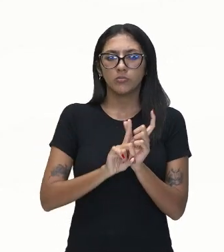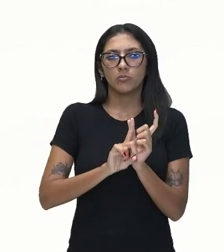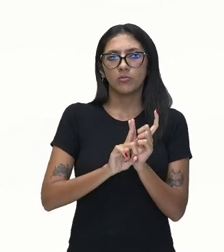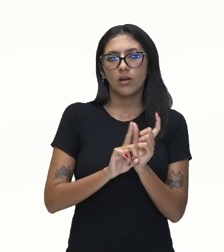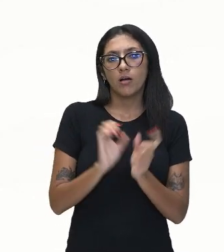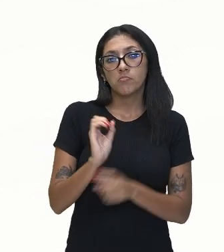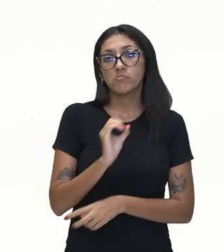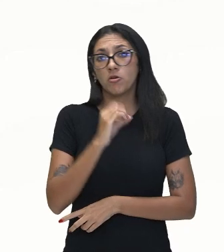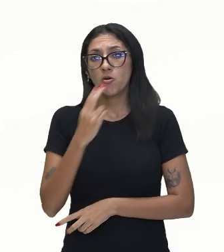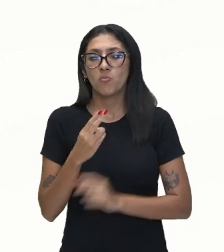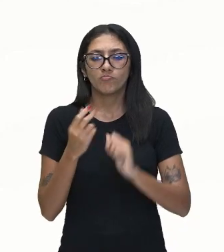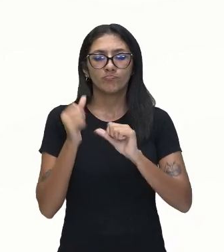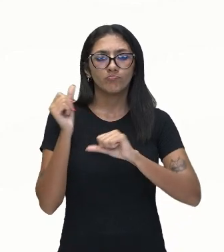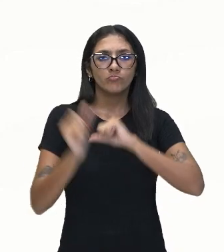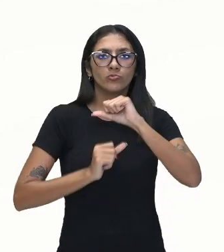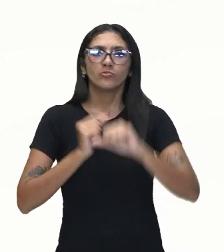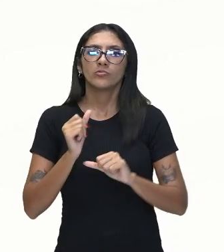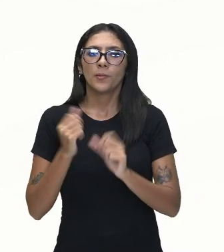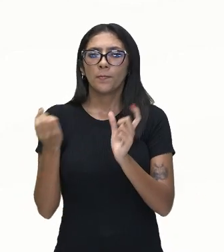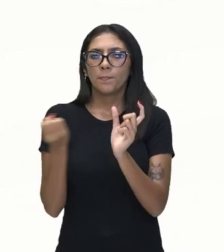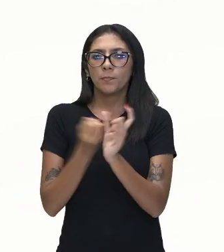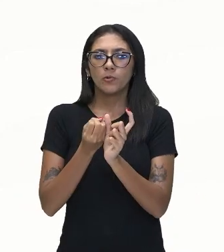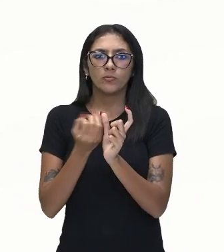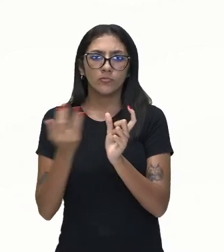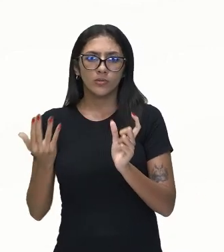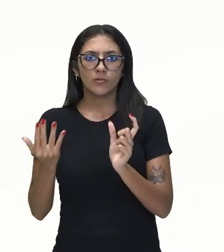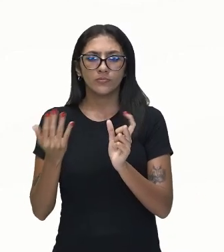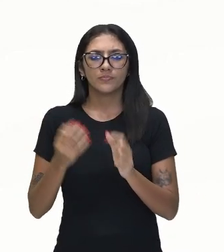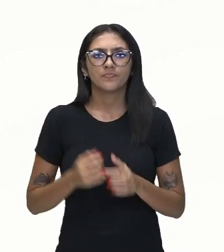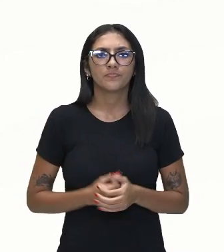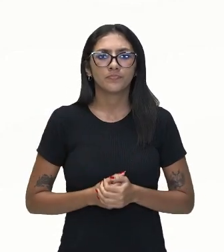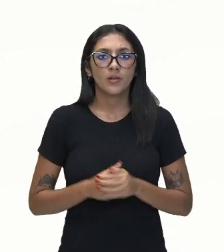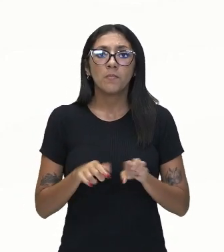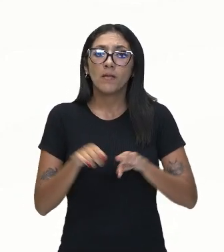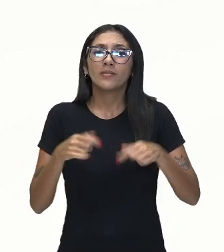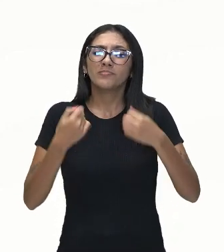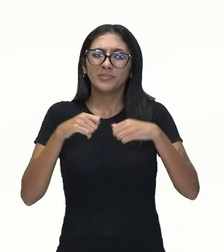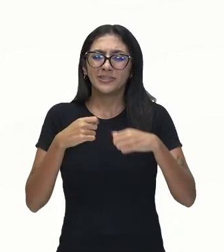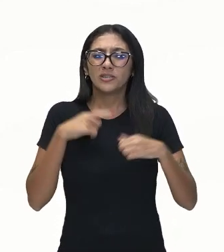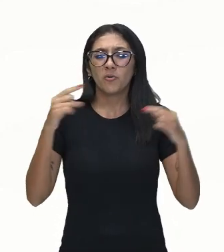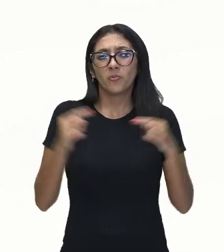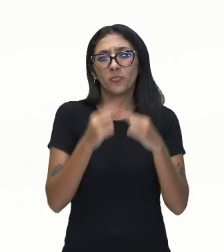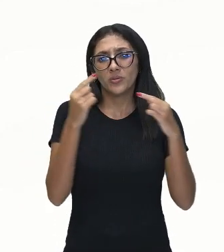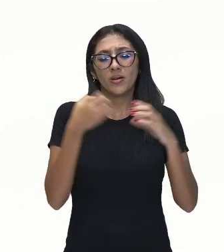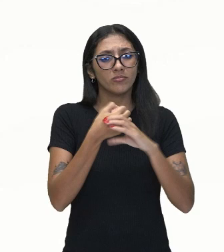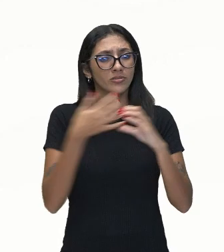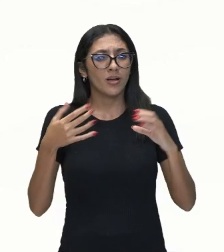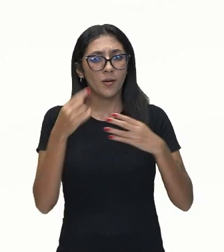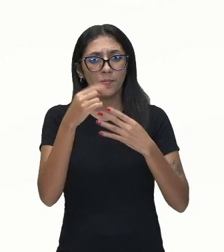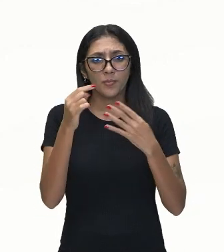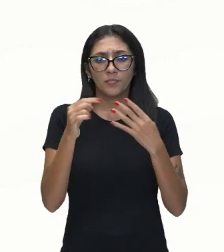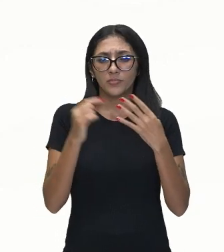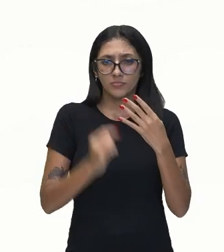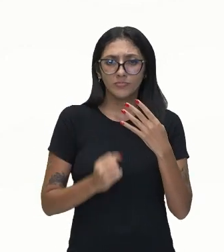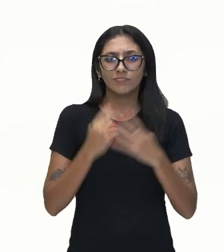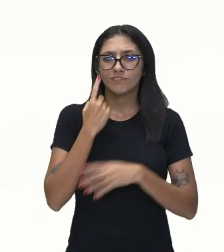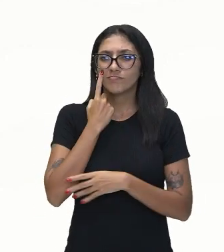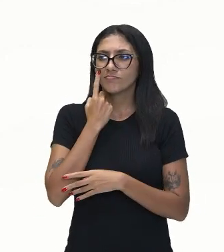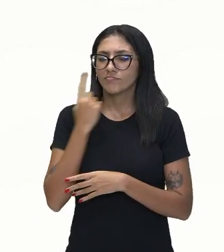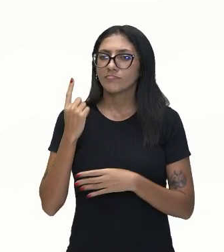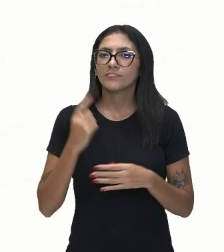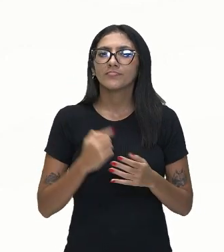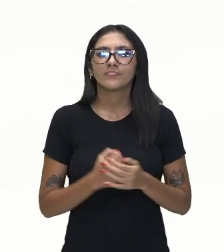ir para o plural, mas tem necessariamente de ter essas condições aqui. A expressão partitiva,